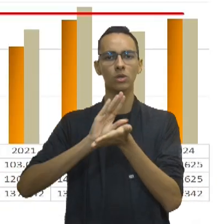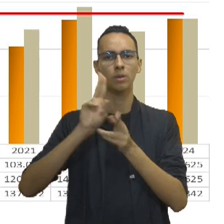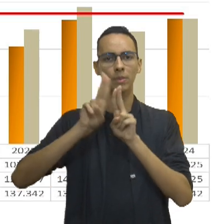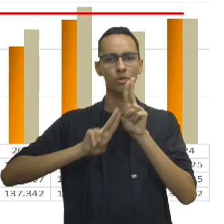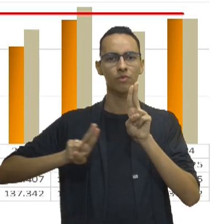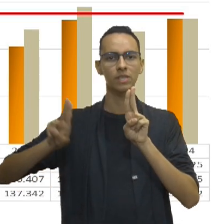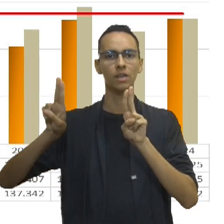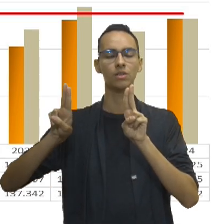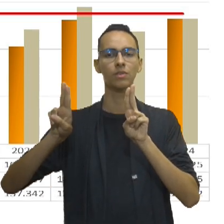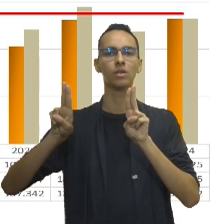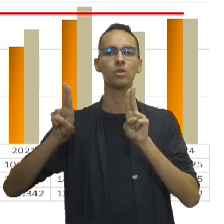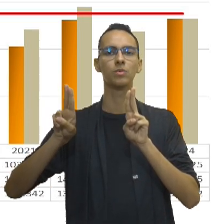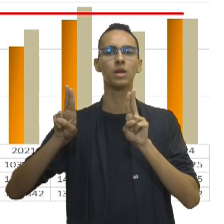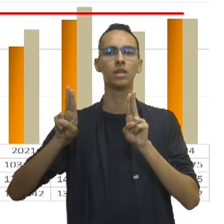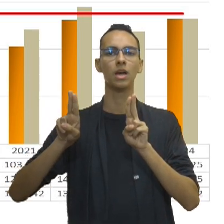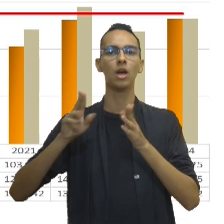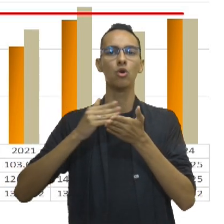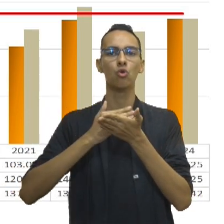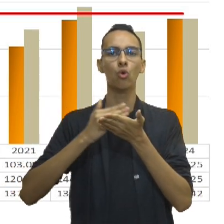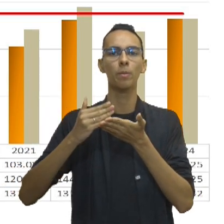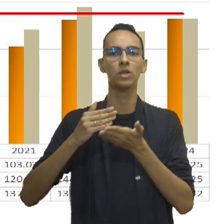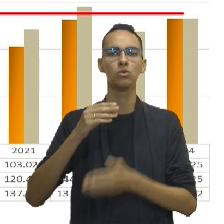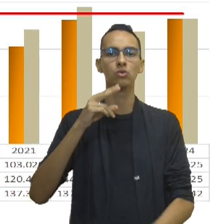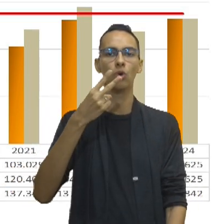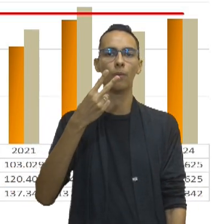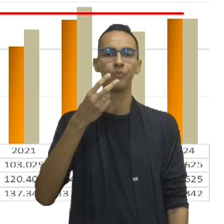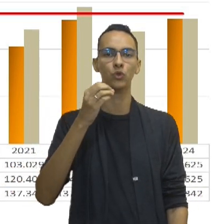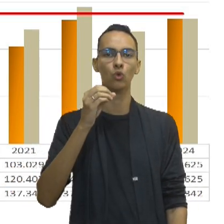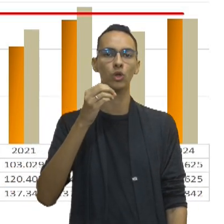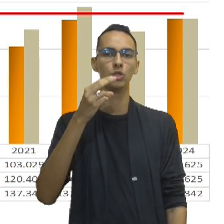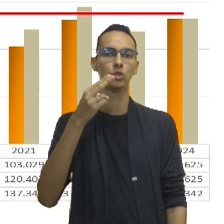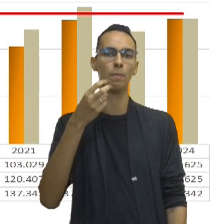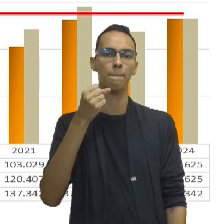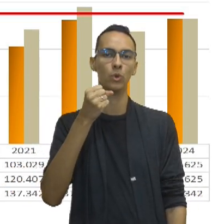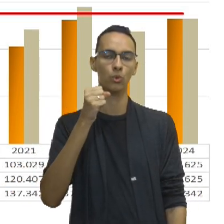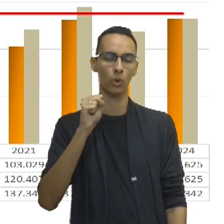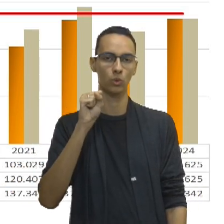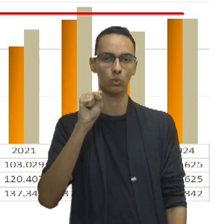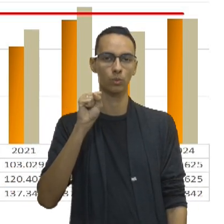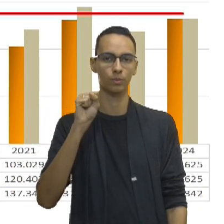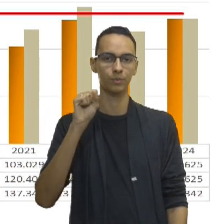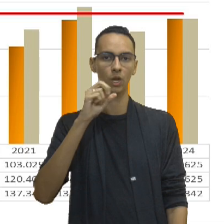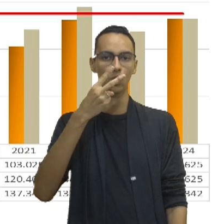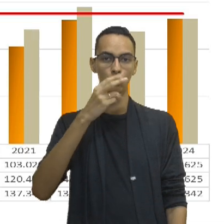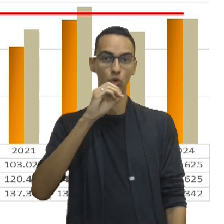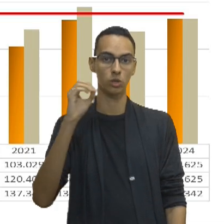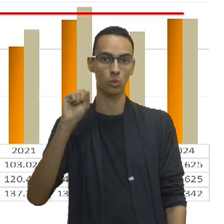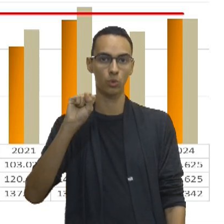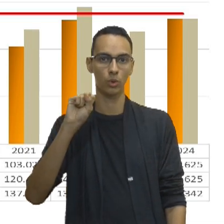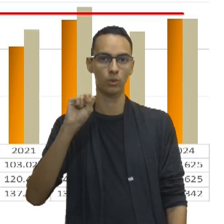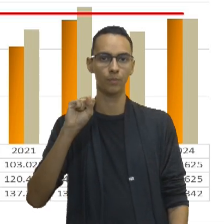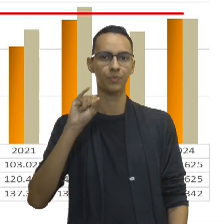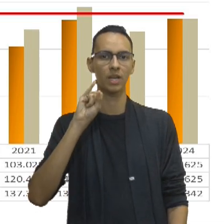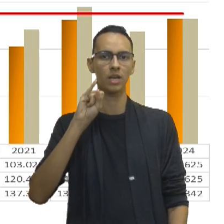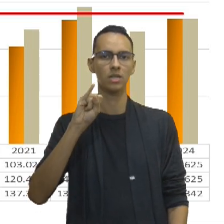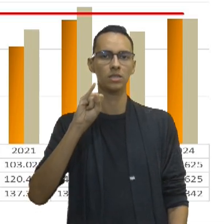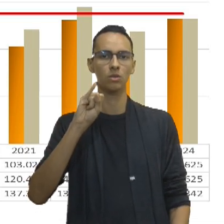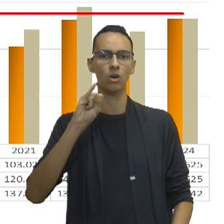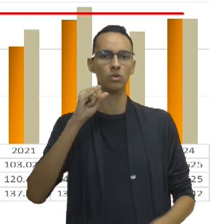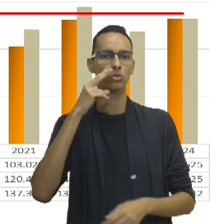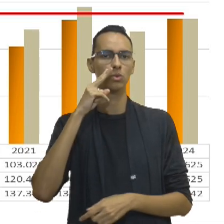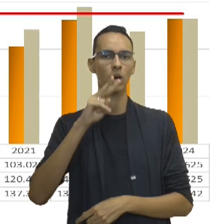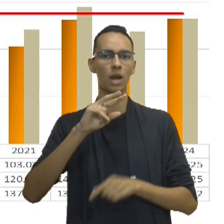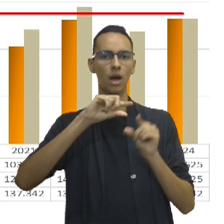de Uberlândia desde o ano de 2008. Se a gente pegar aquelas colunas em bege,